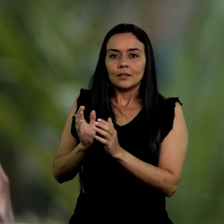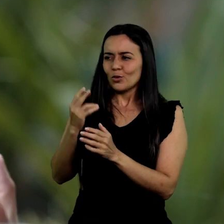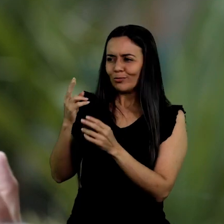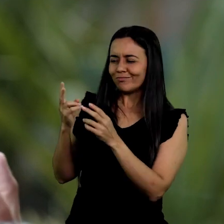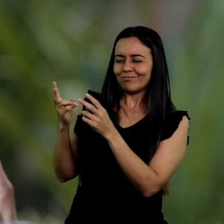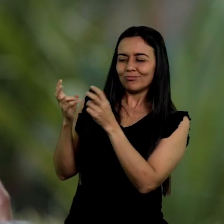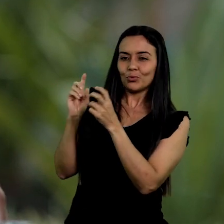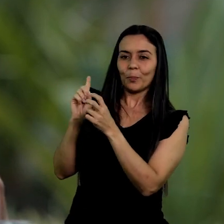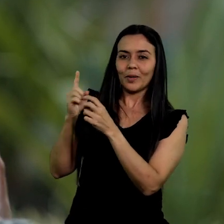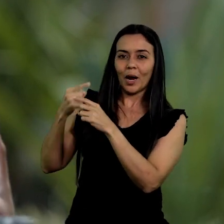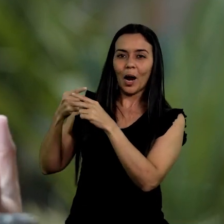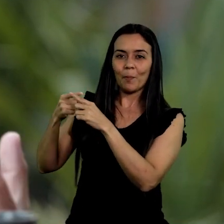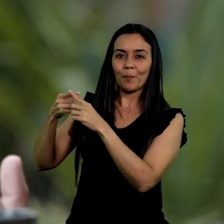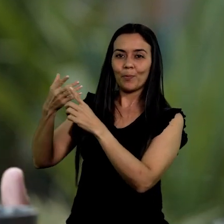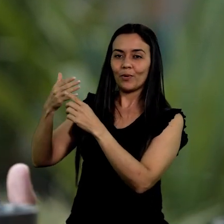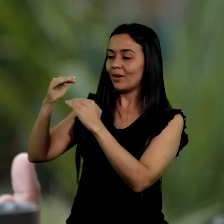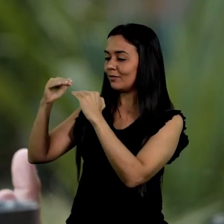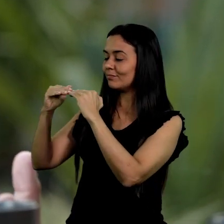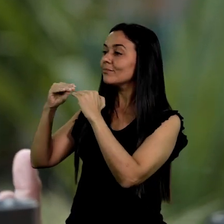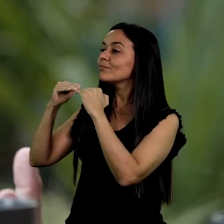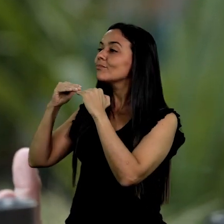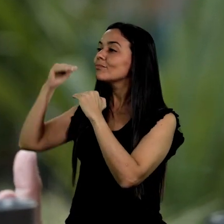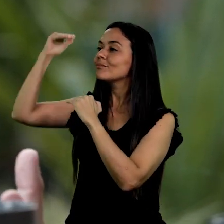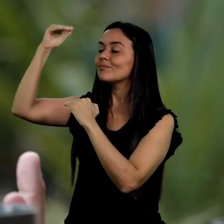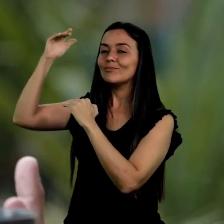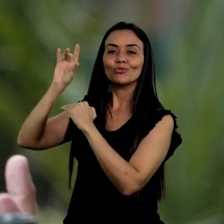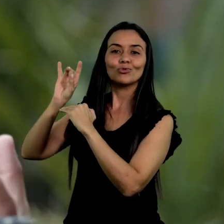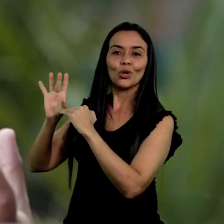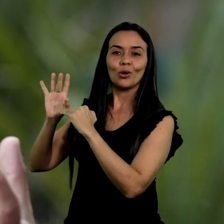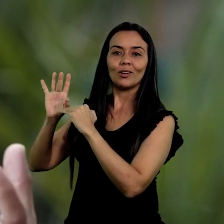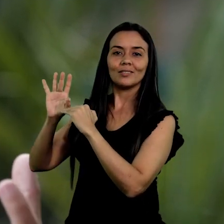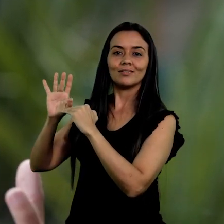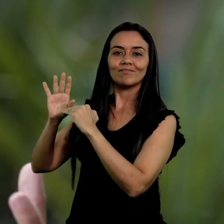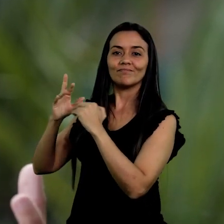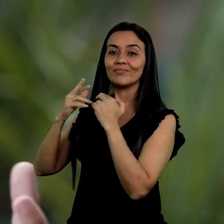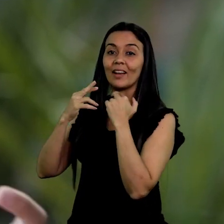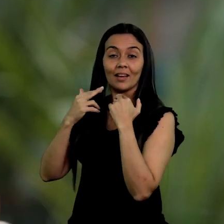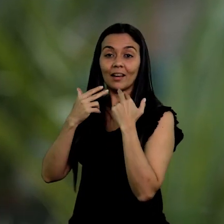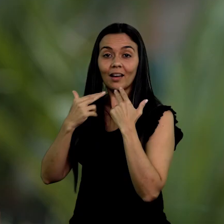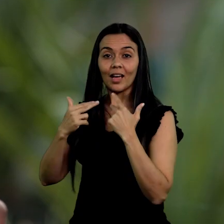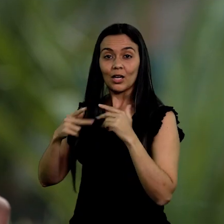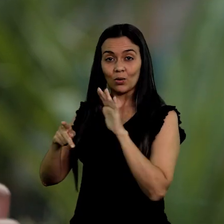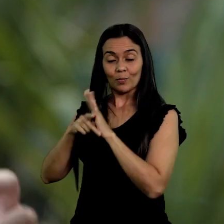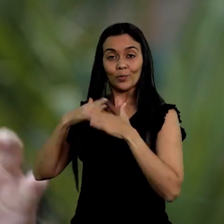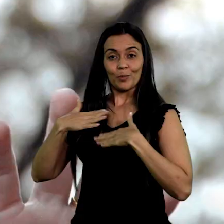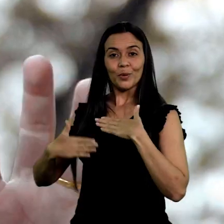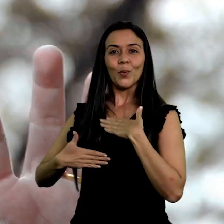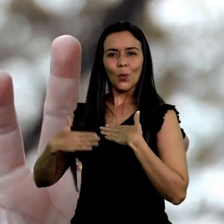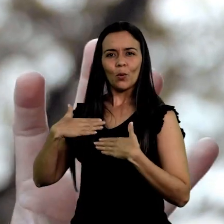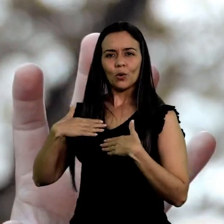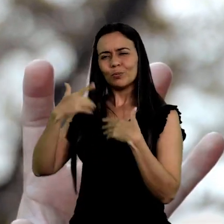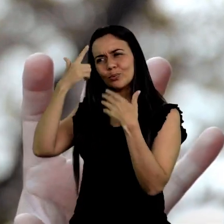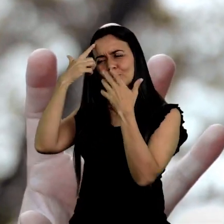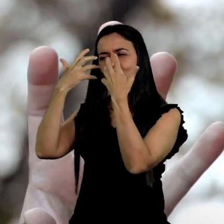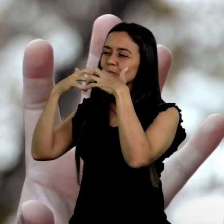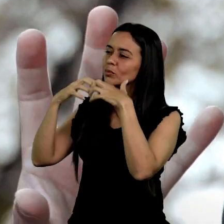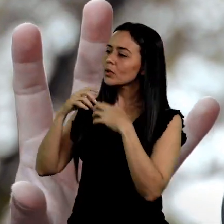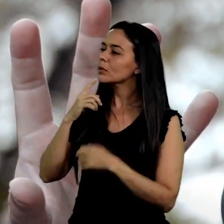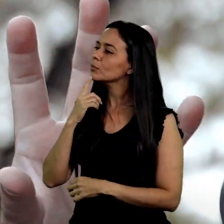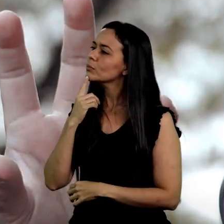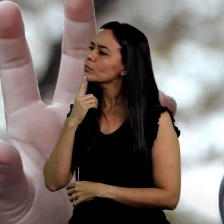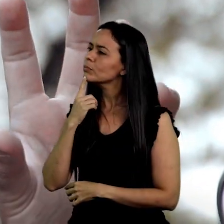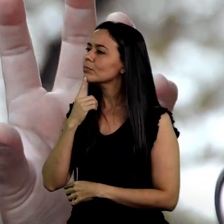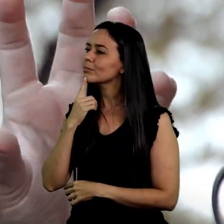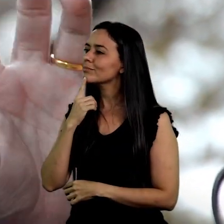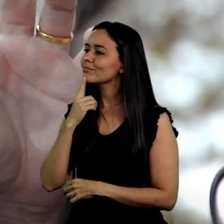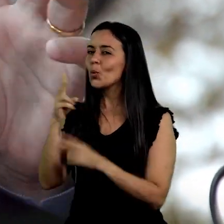se comunica, tem toda essa linguagem não verbal, essa linguagem corporal que a gente perde. Então, o cérebro ele fica